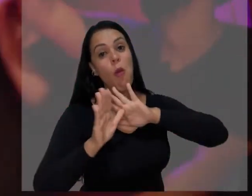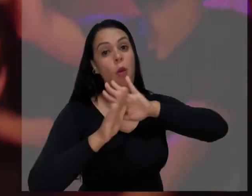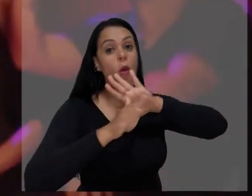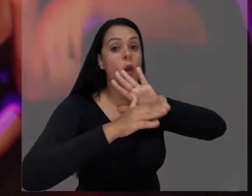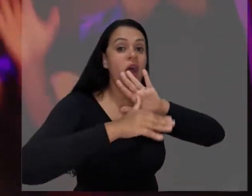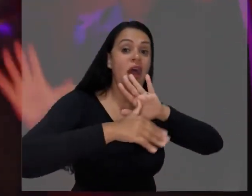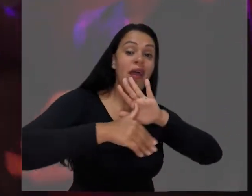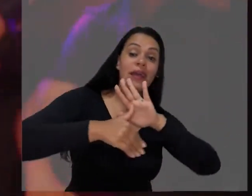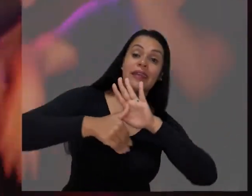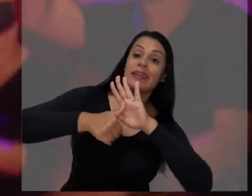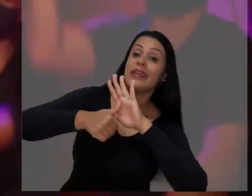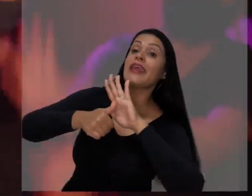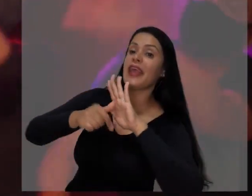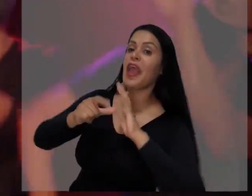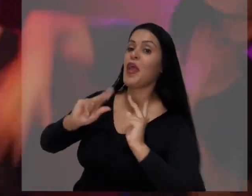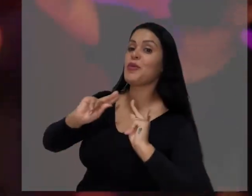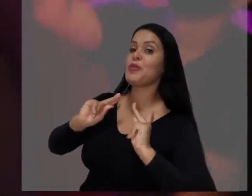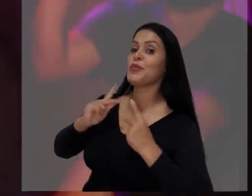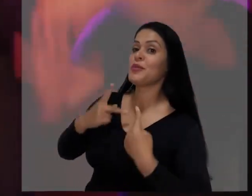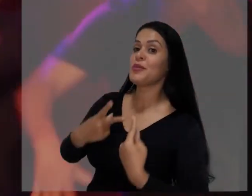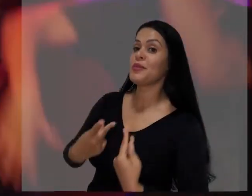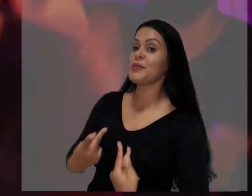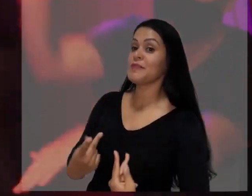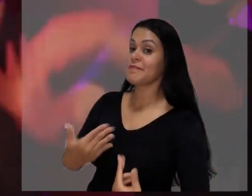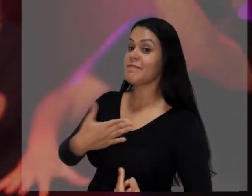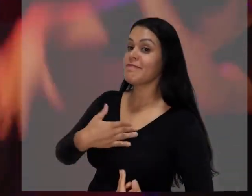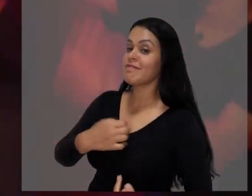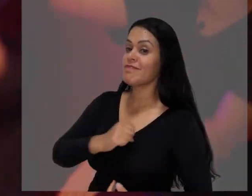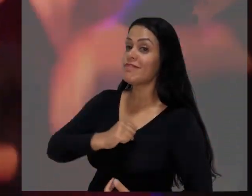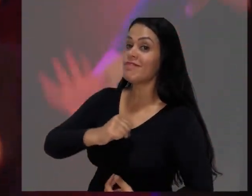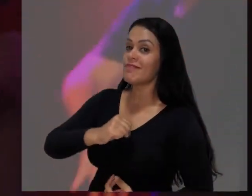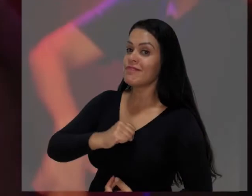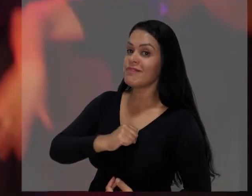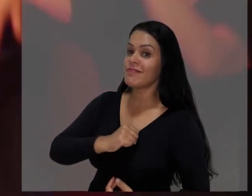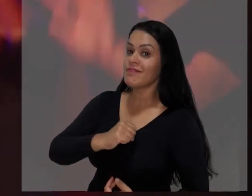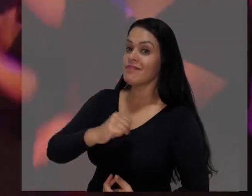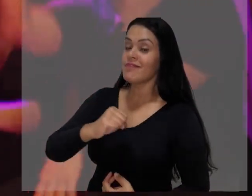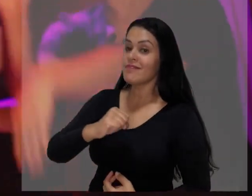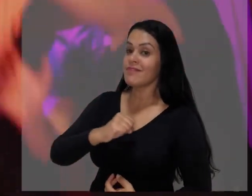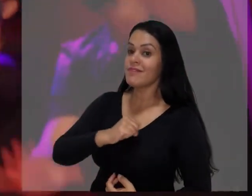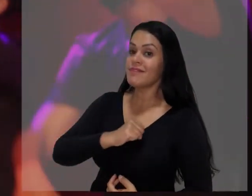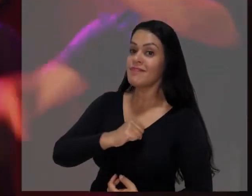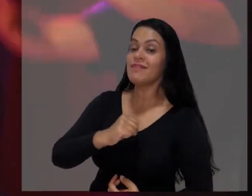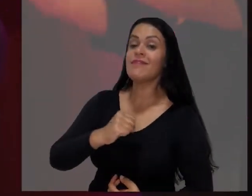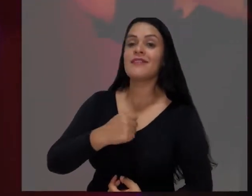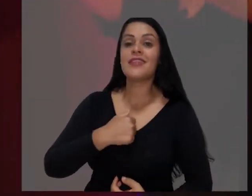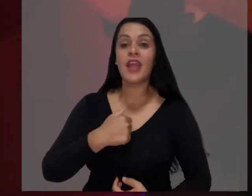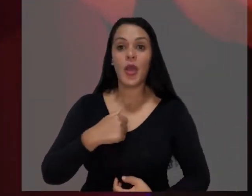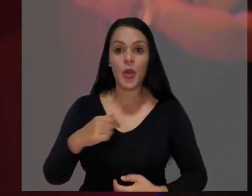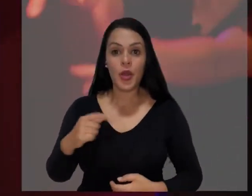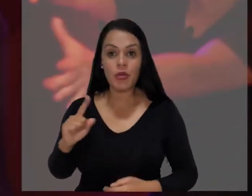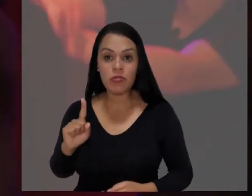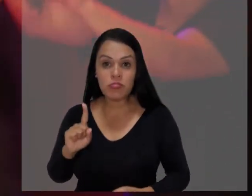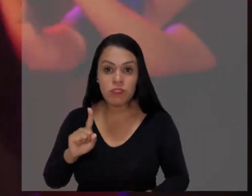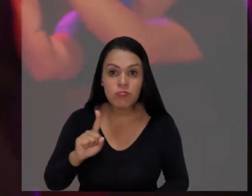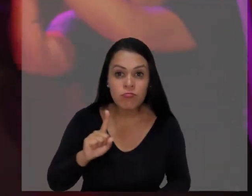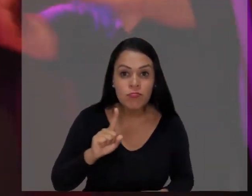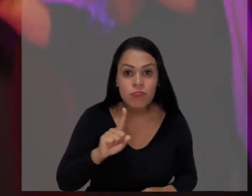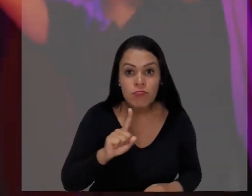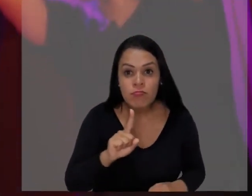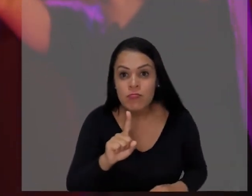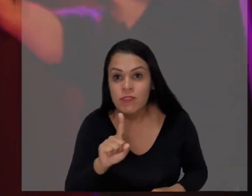ladrão e também tenho um coração. Na hora que eu chego,